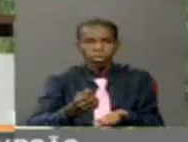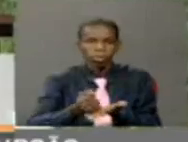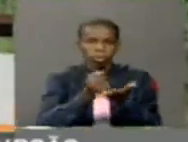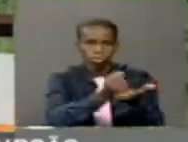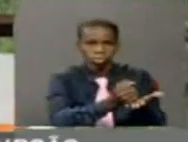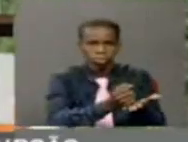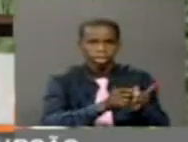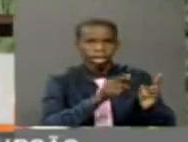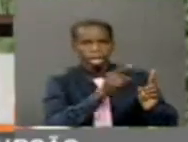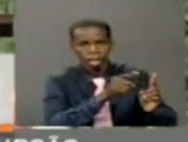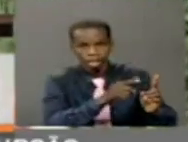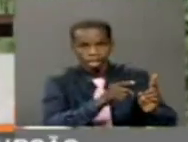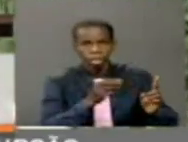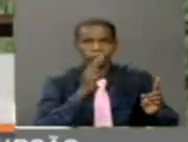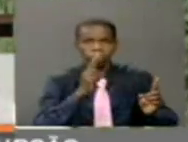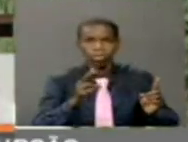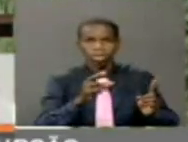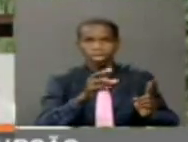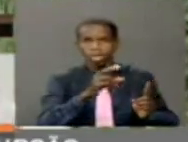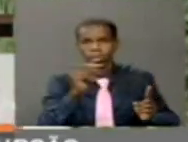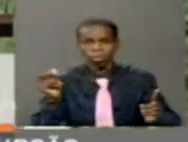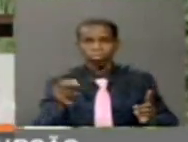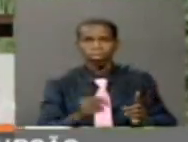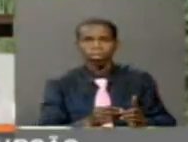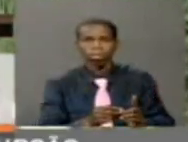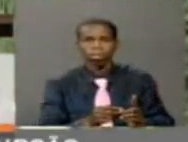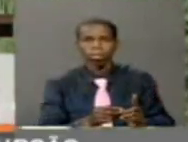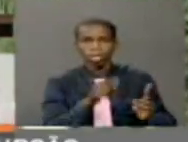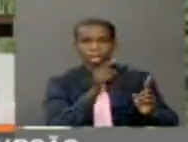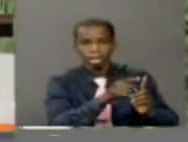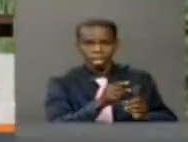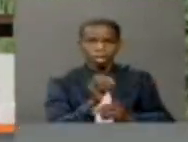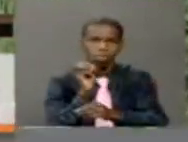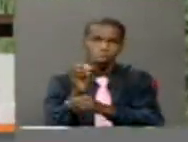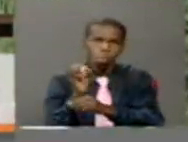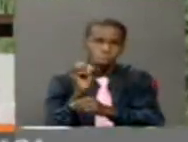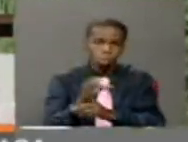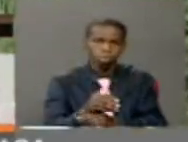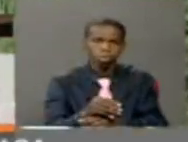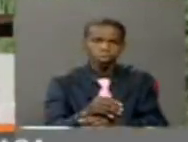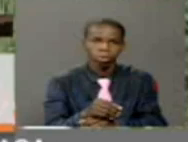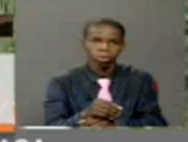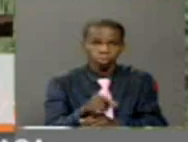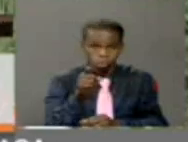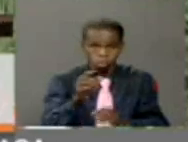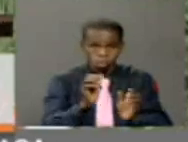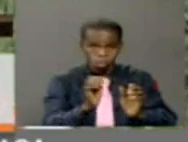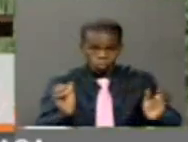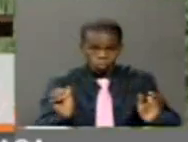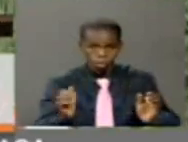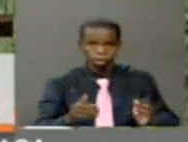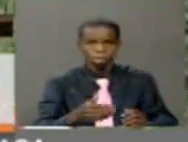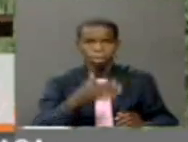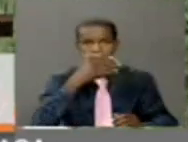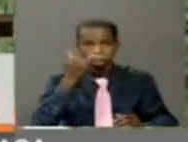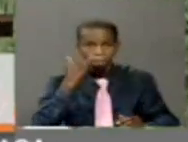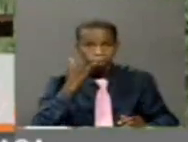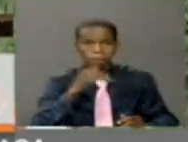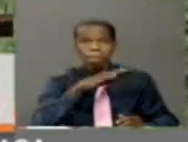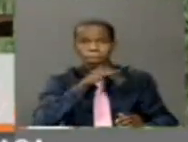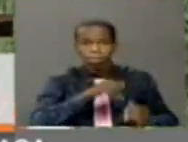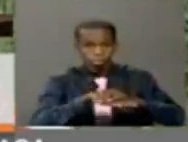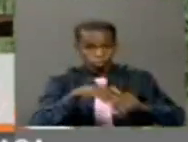não. Só que estou-vos a orientar. Quando a mãe e o pai virem da lavra,